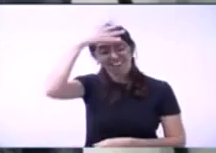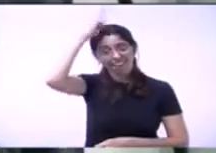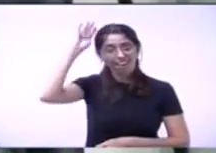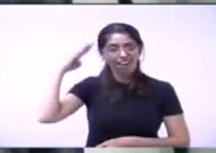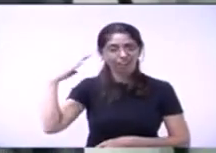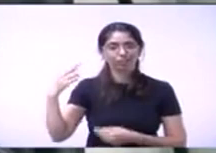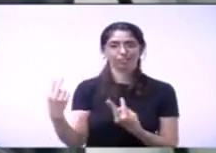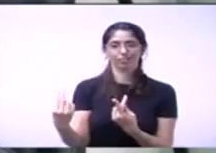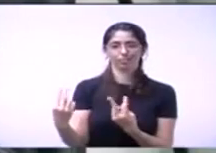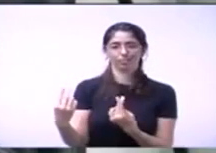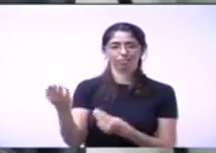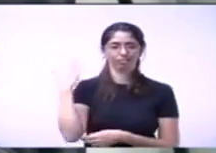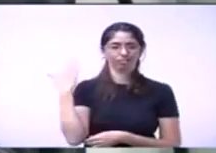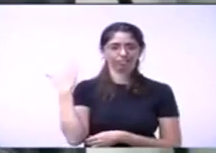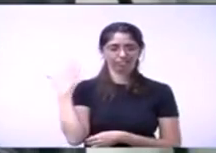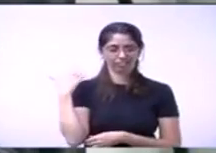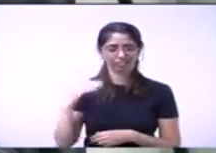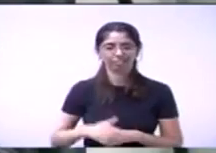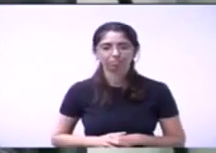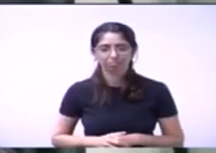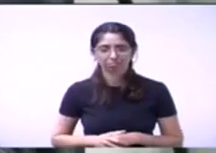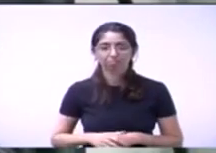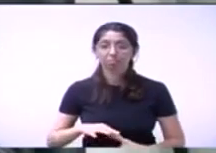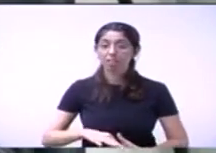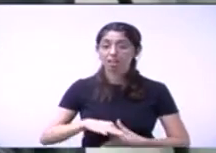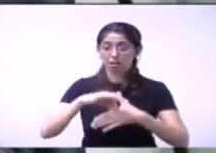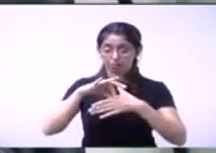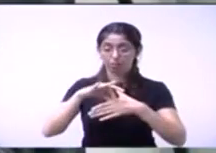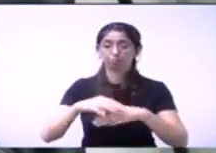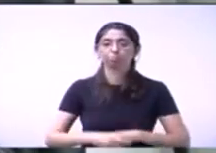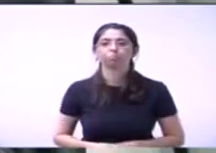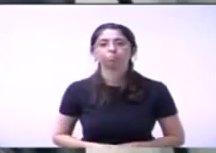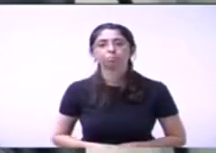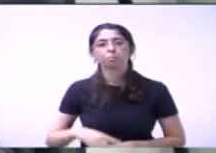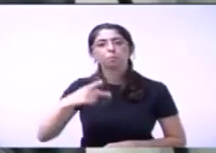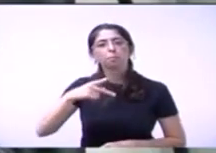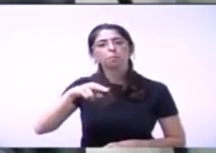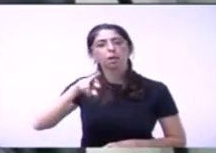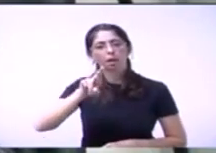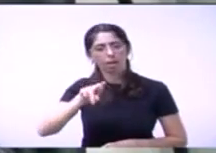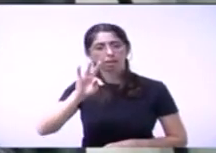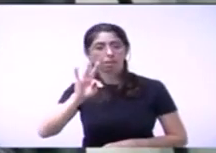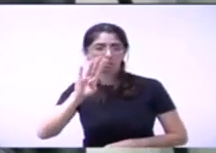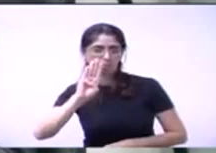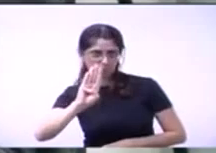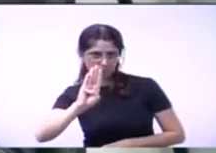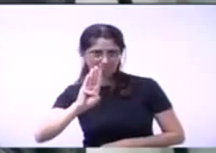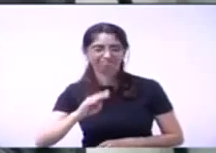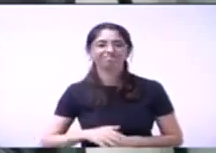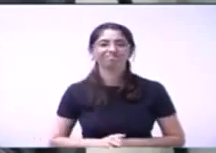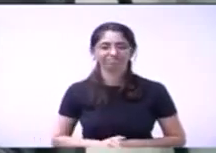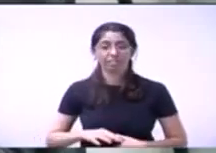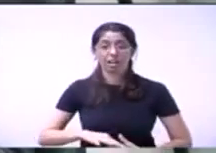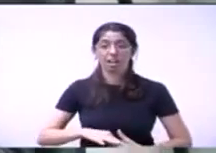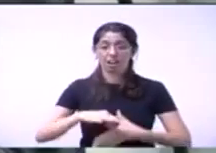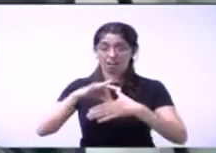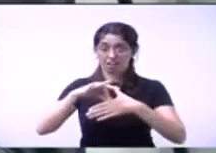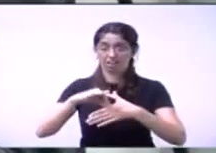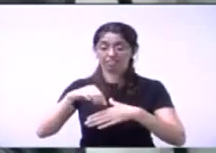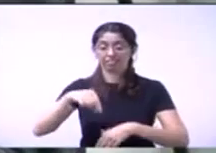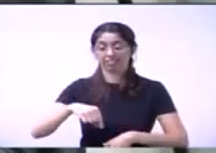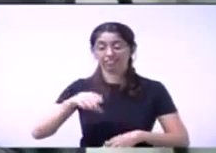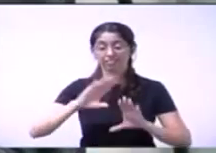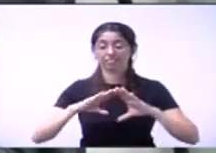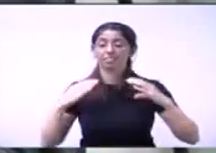agora. A companheira Ângela é líder da bancada do PRTB, também é líder do governo aqui na Câmara. E